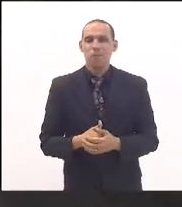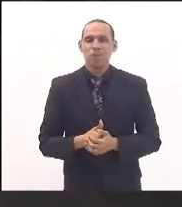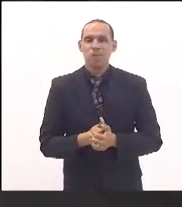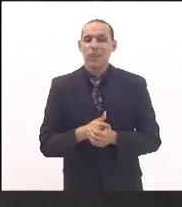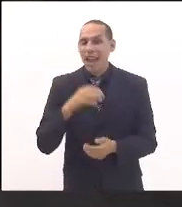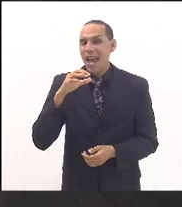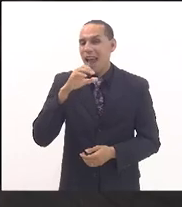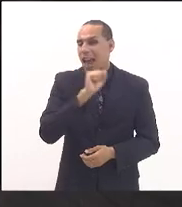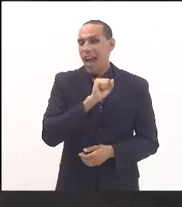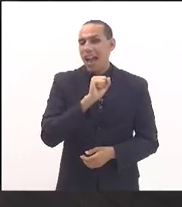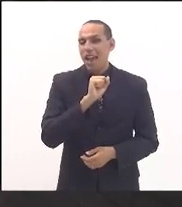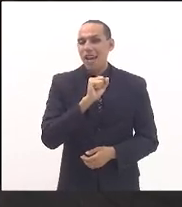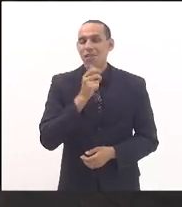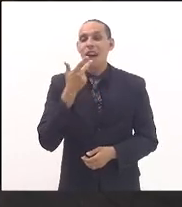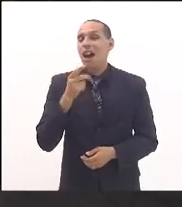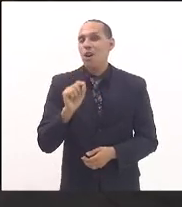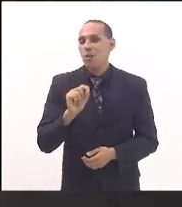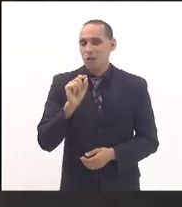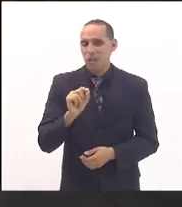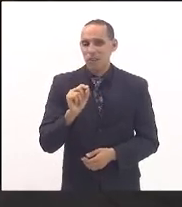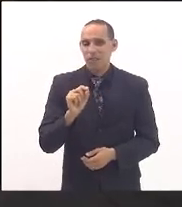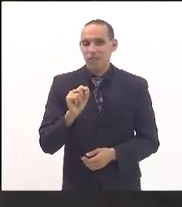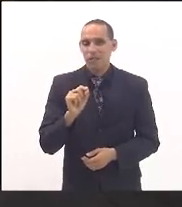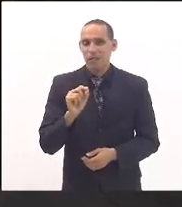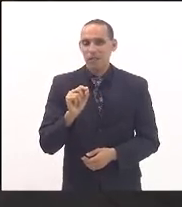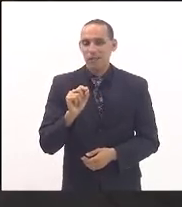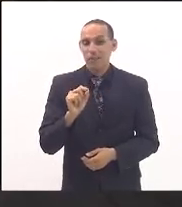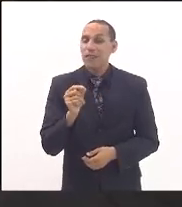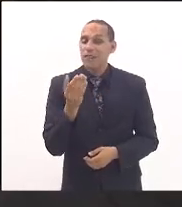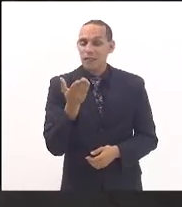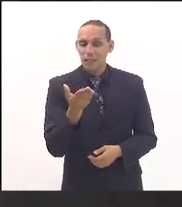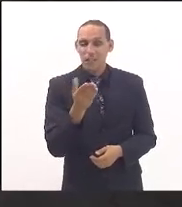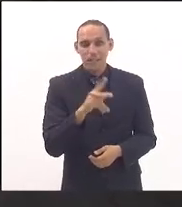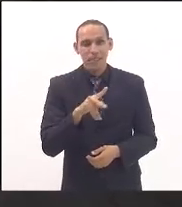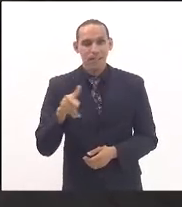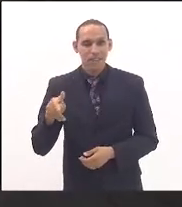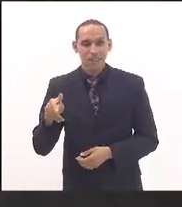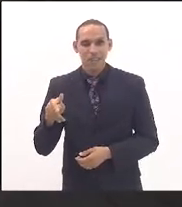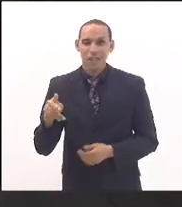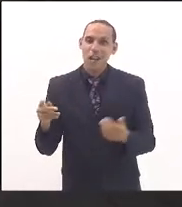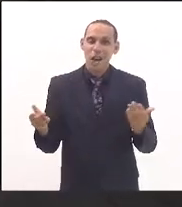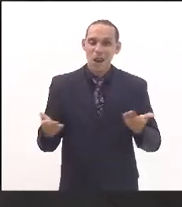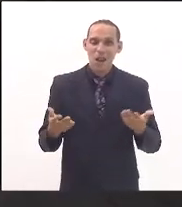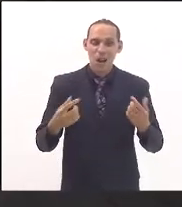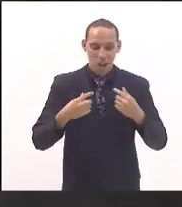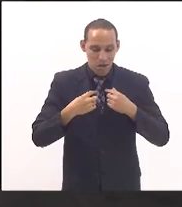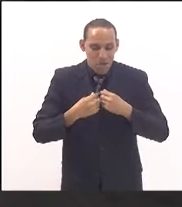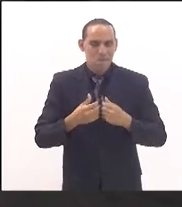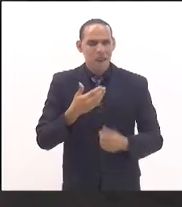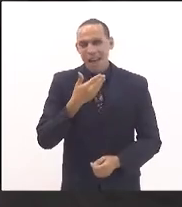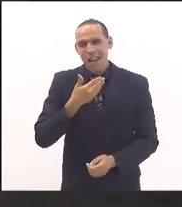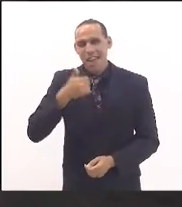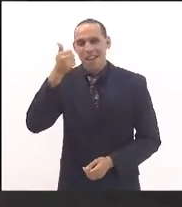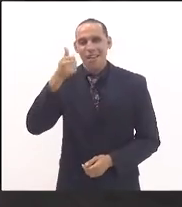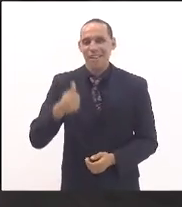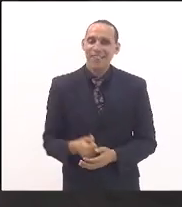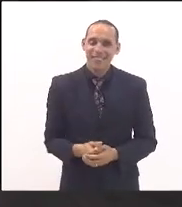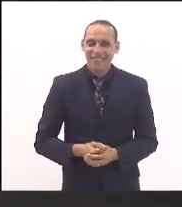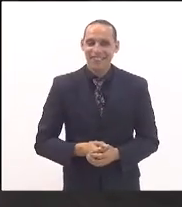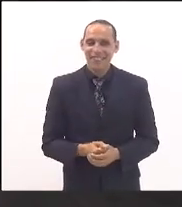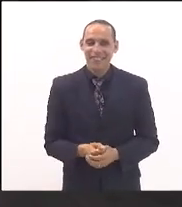rapidamente citando que vossa excelência' hoje botou o melhor terno